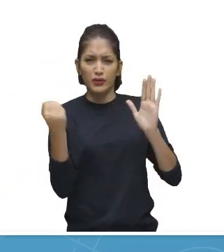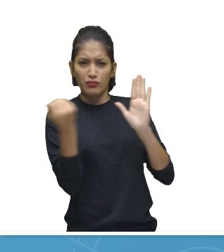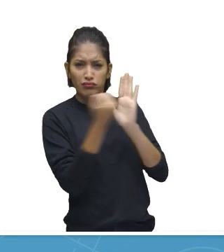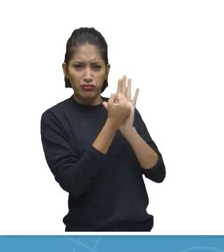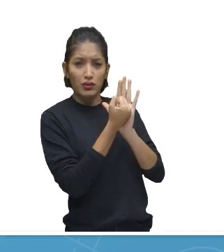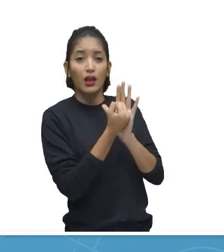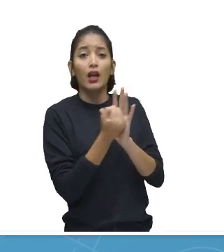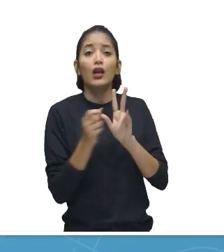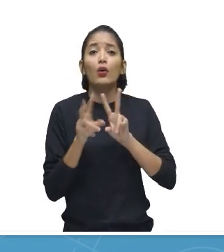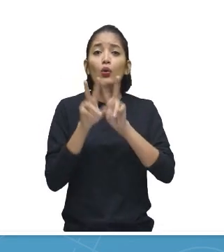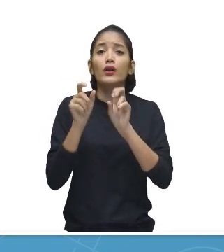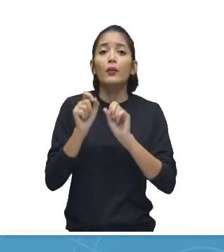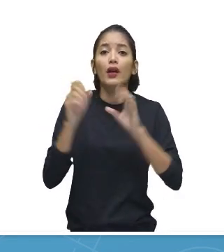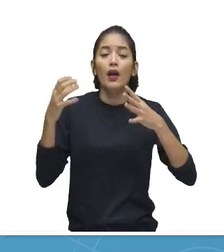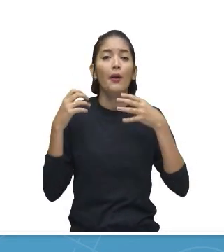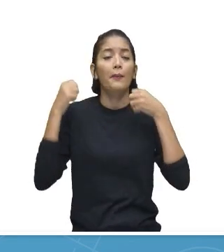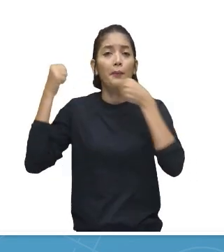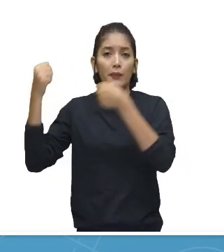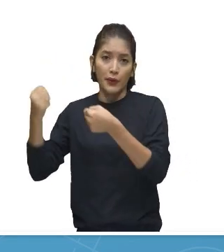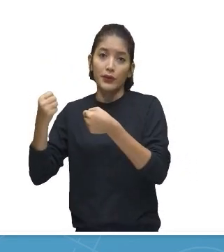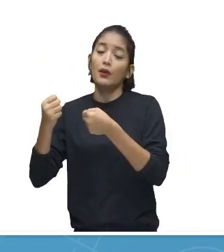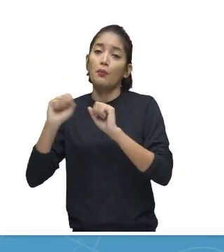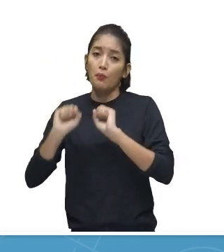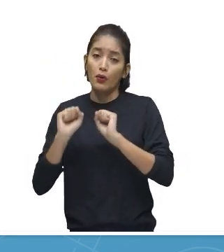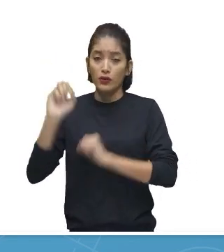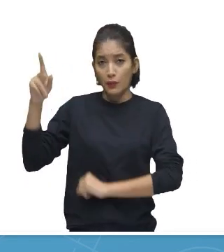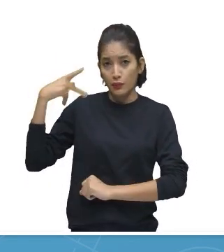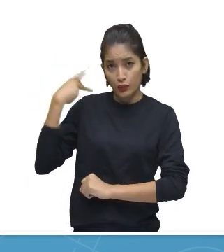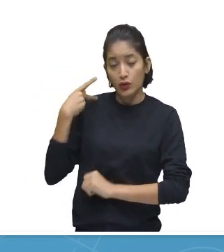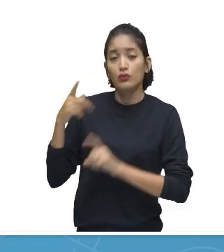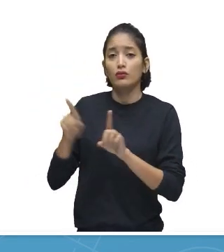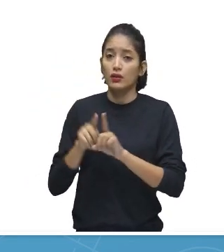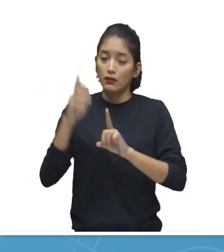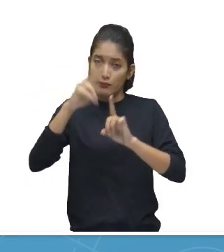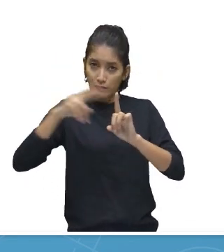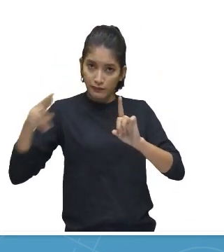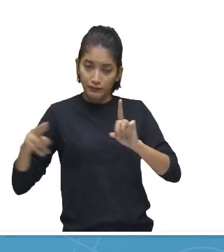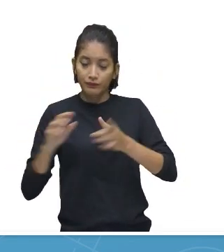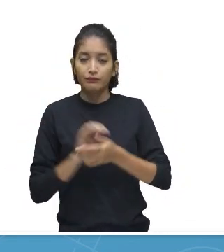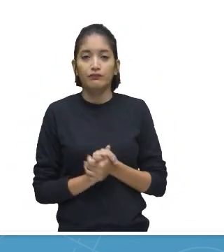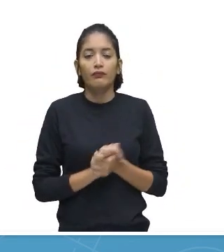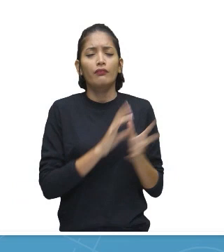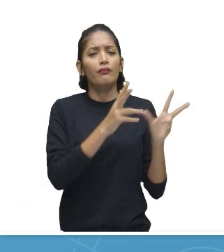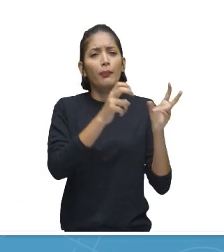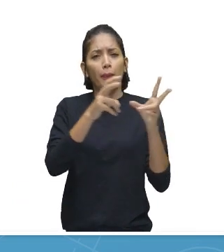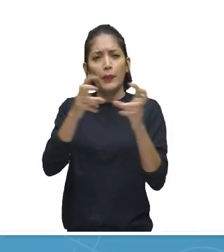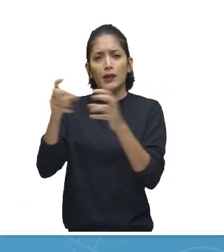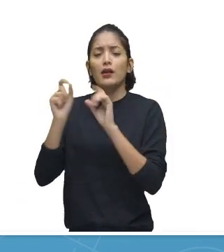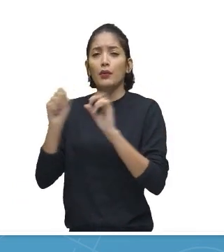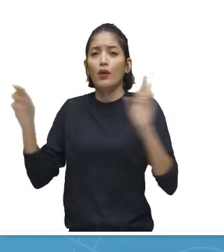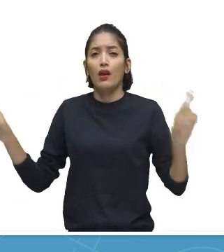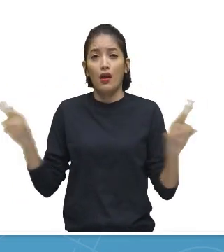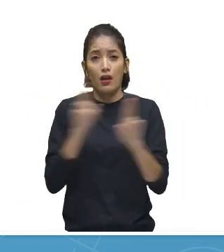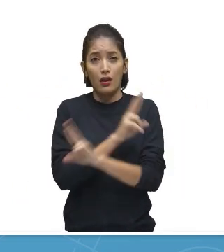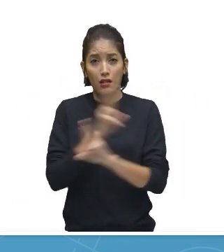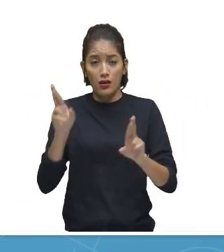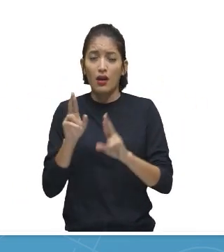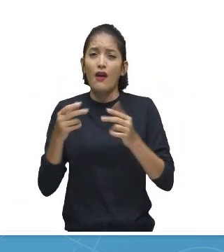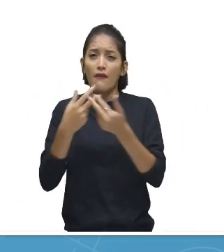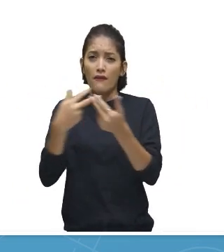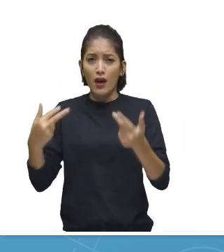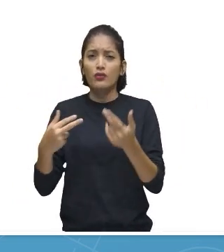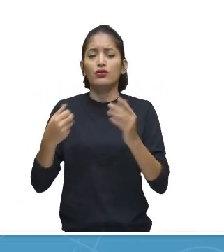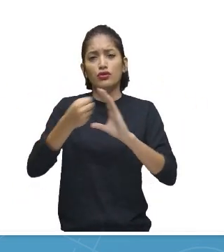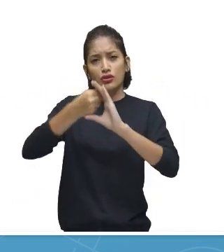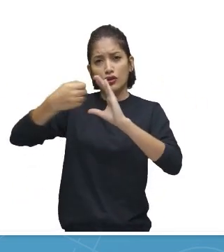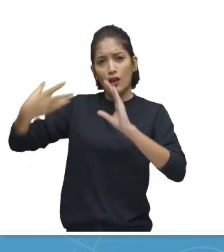as relações de poder, tanto poder político quanto religioso. O que é visível na relação entre o tamanho das vários